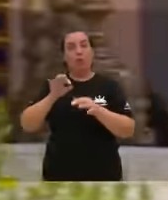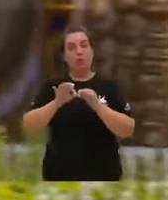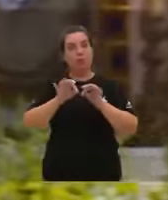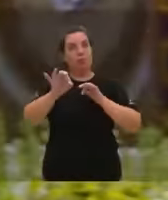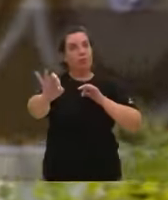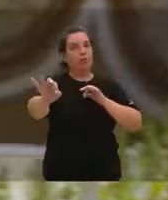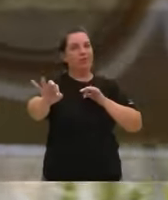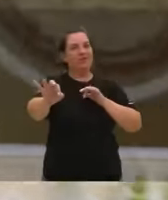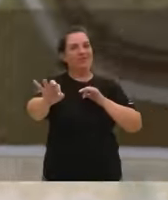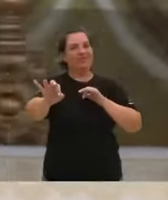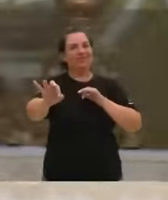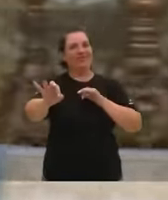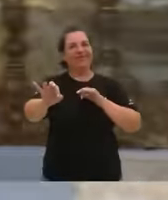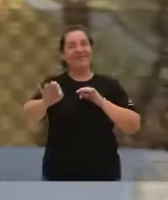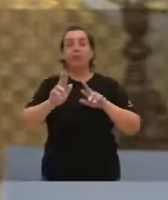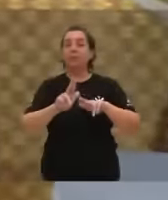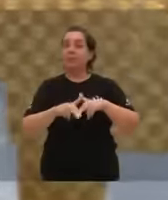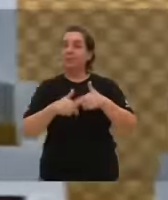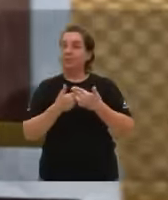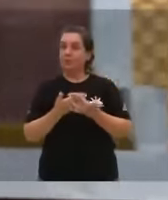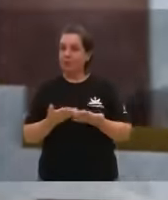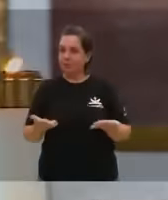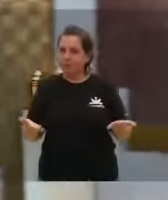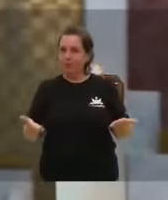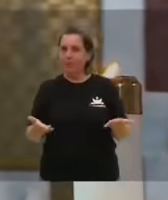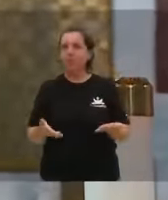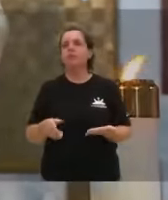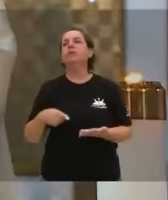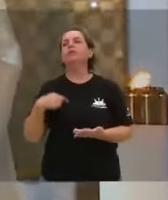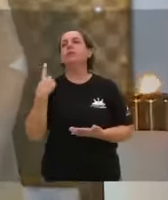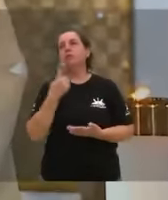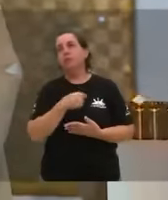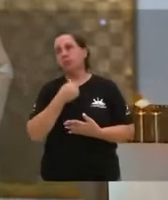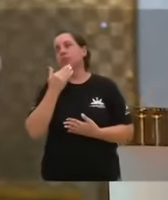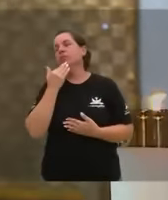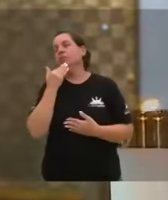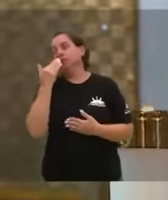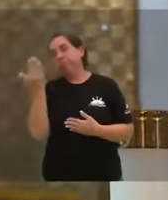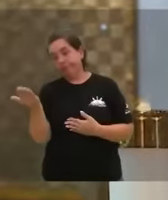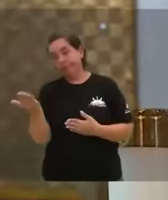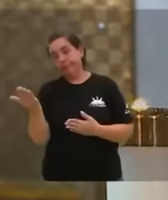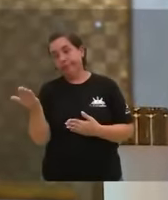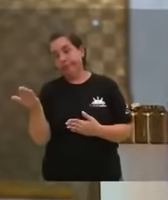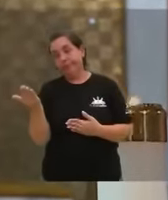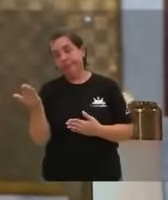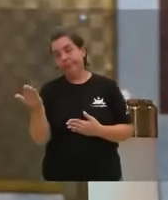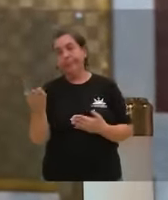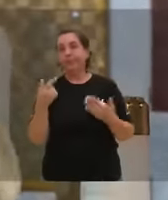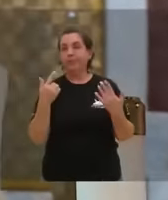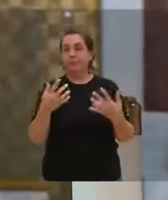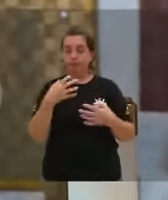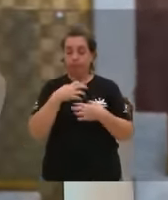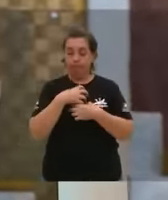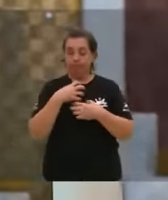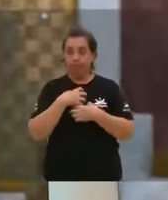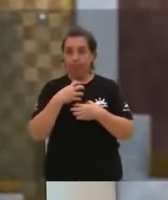prolongado. Por isso, enquanto pedir é uma